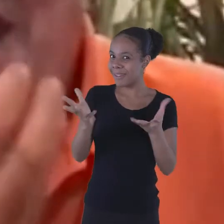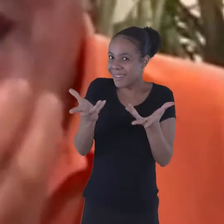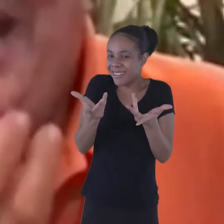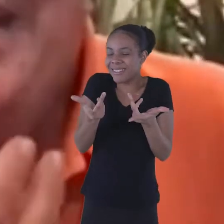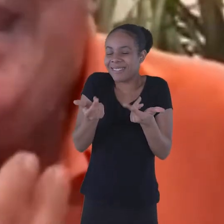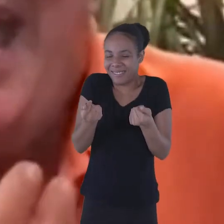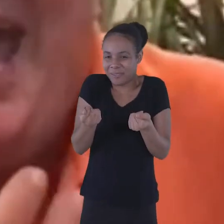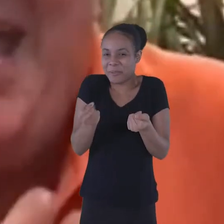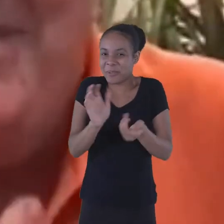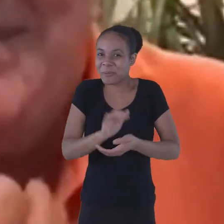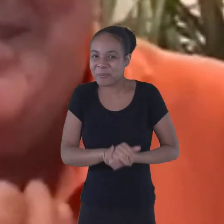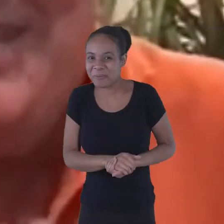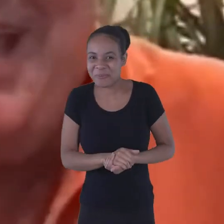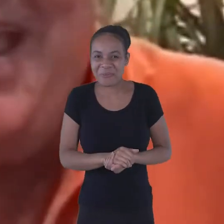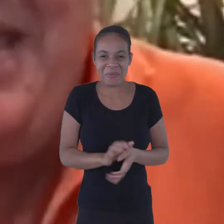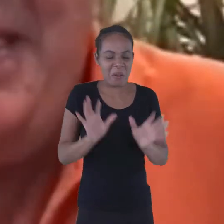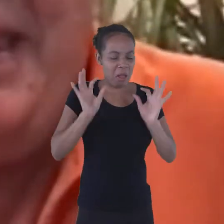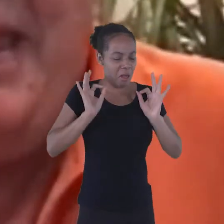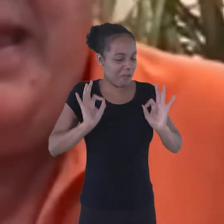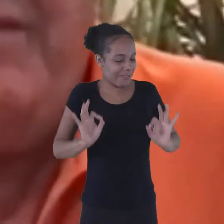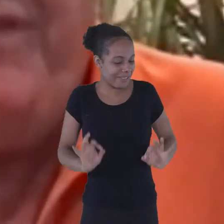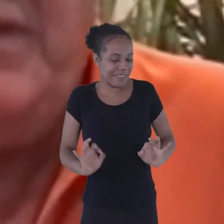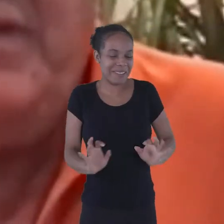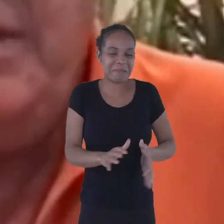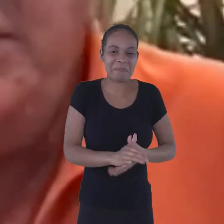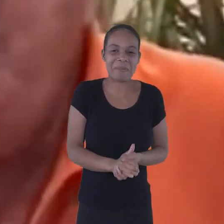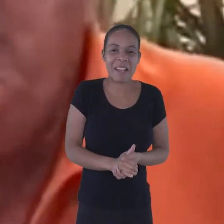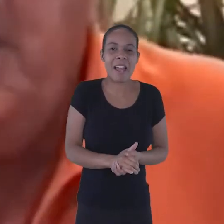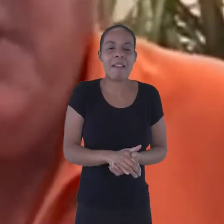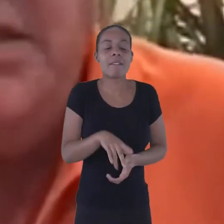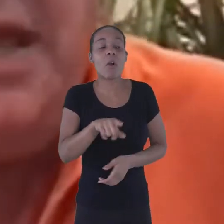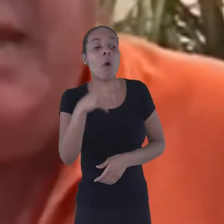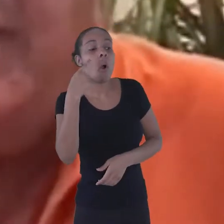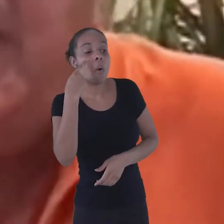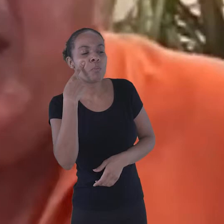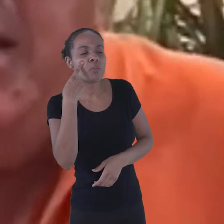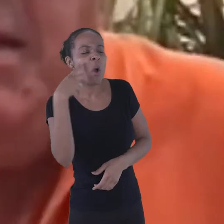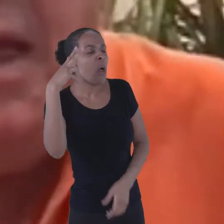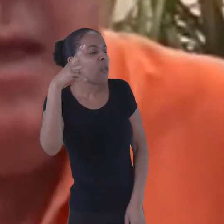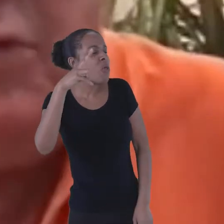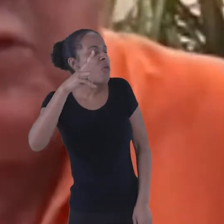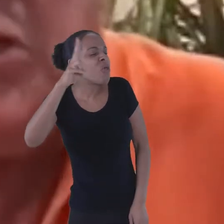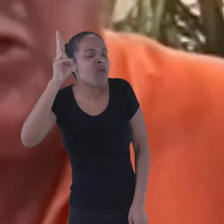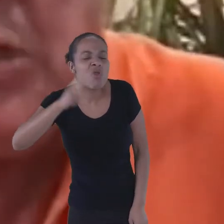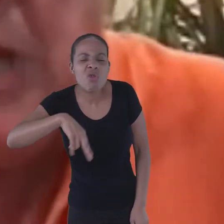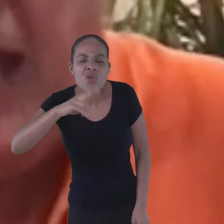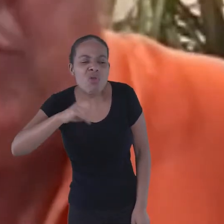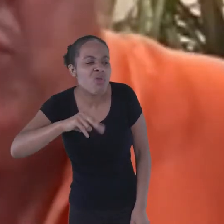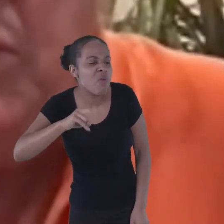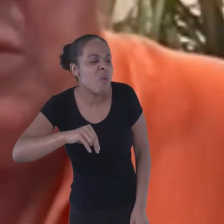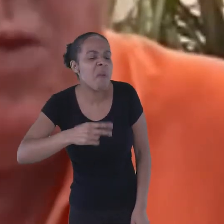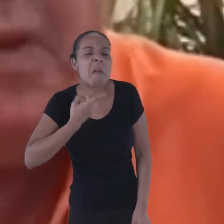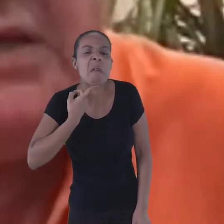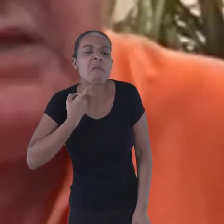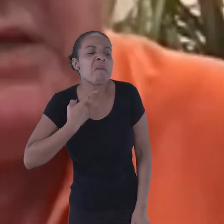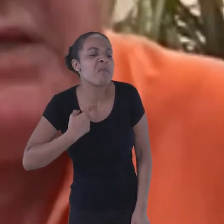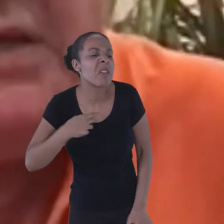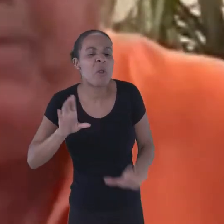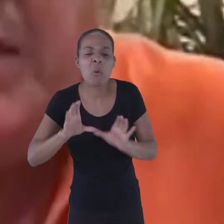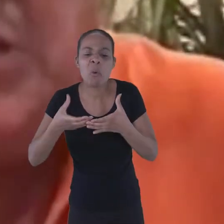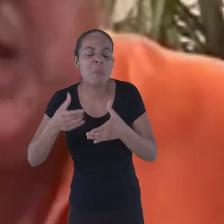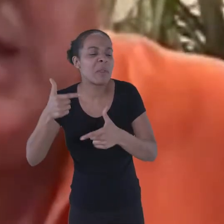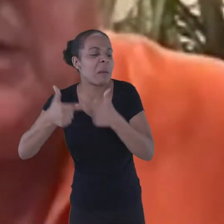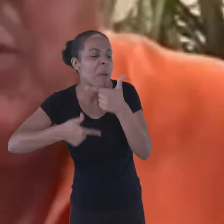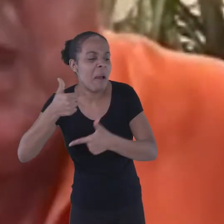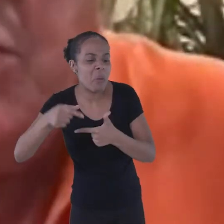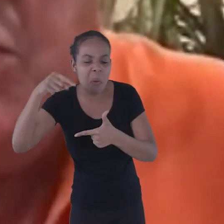aquele térrima, séria. E ela fez assim, nunca me interessei por sindicato, não